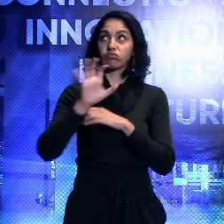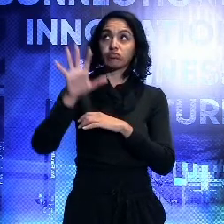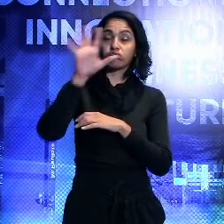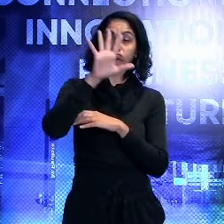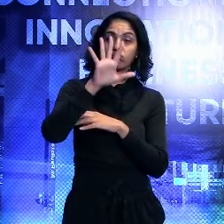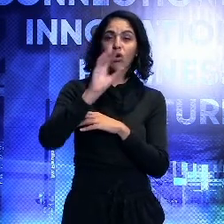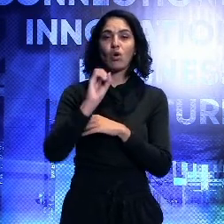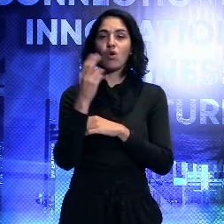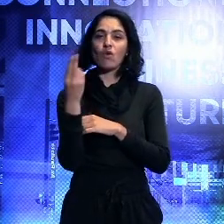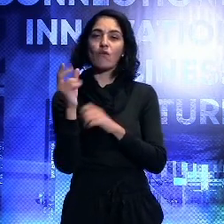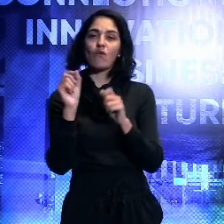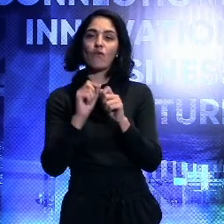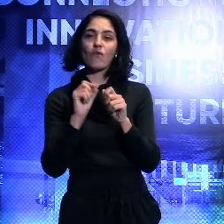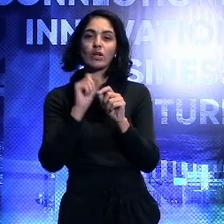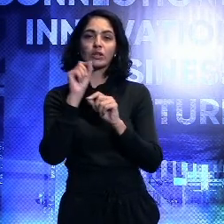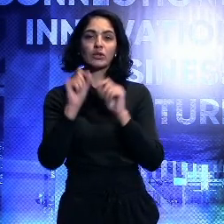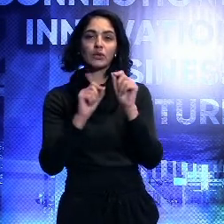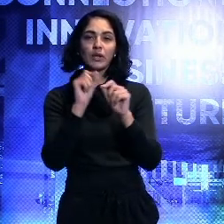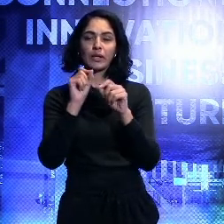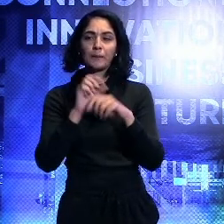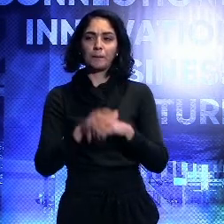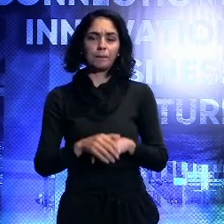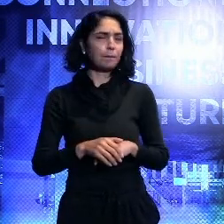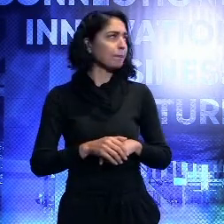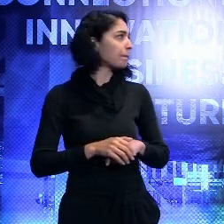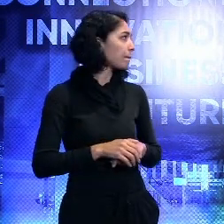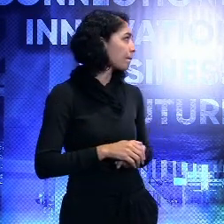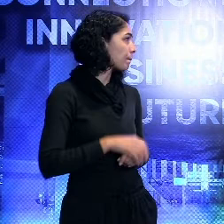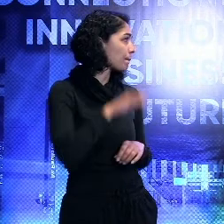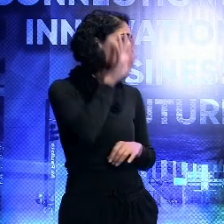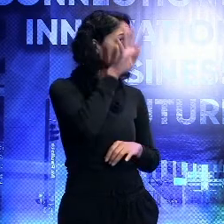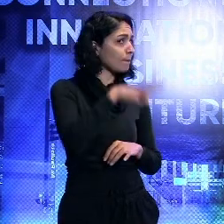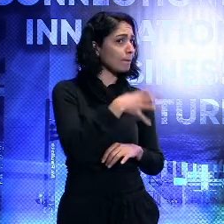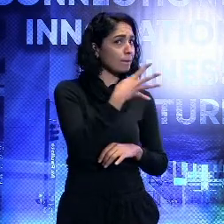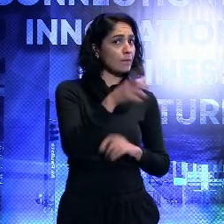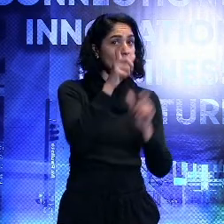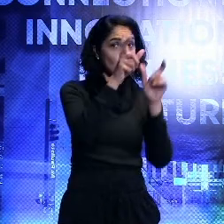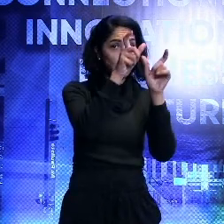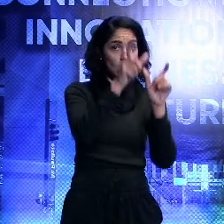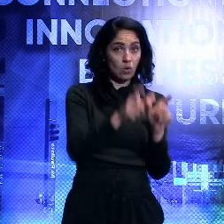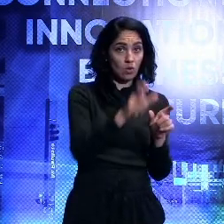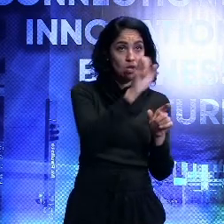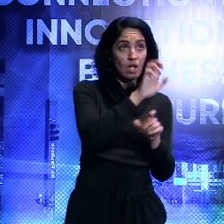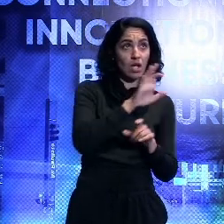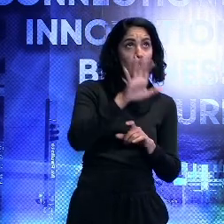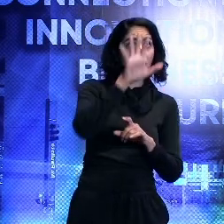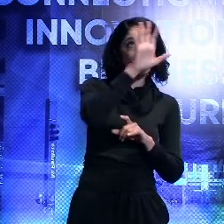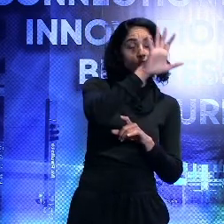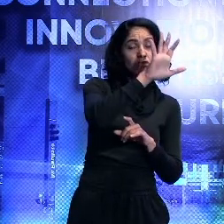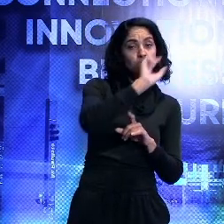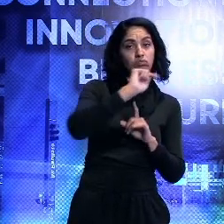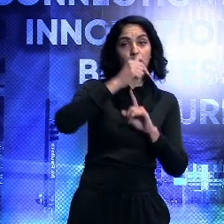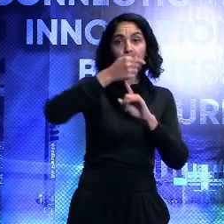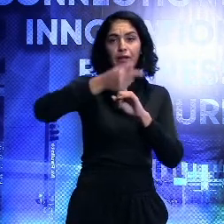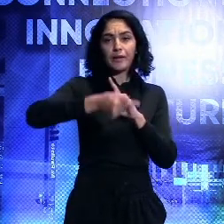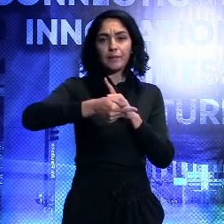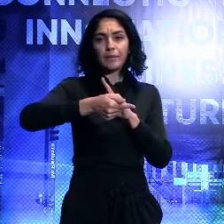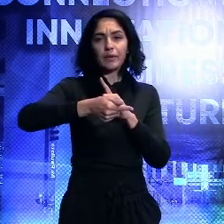um unique dentro da coluna que tem a região e vou saber quais são as regiões e depois eu vou